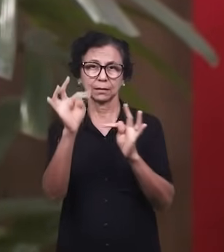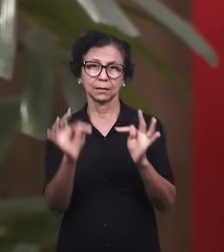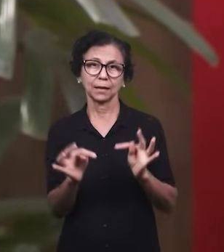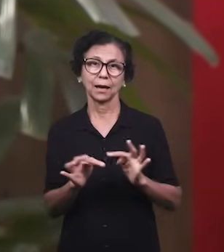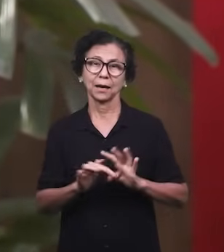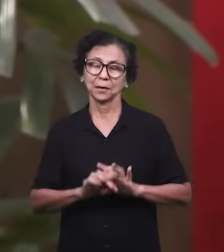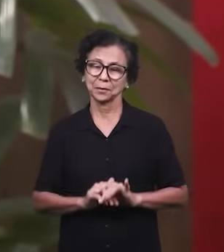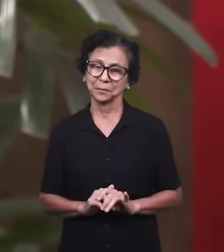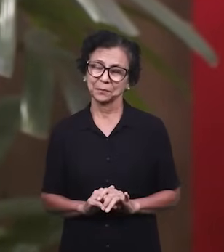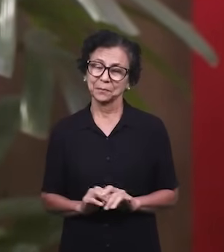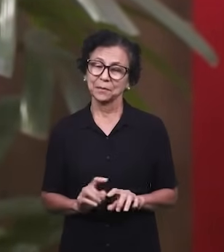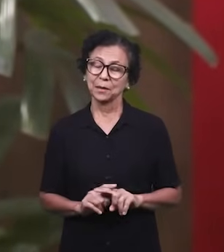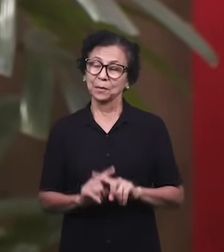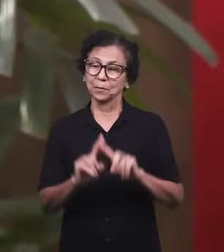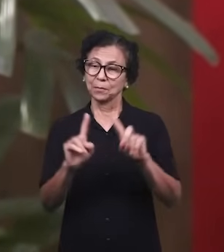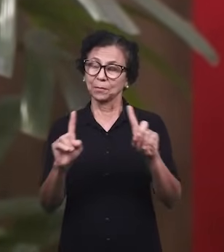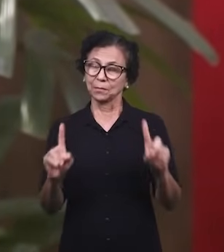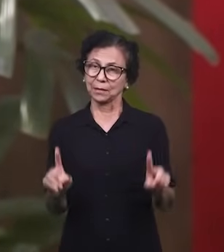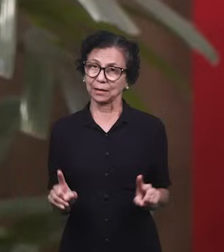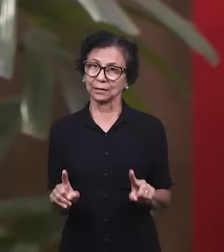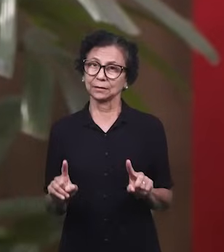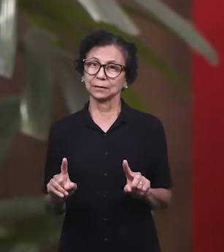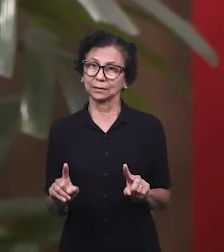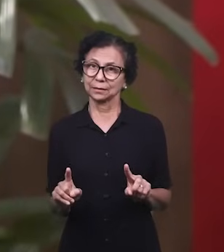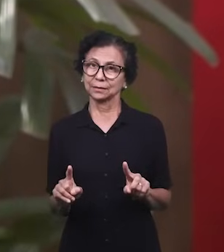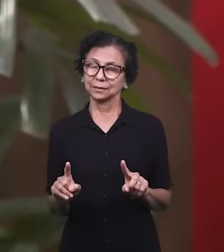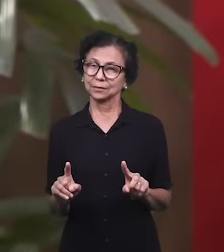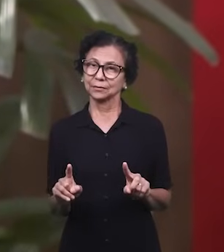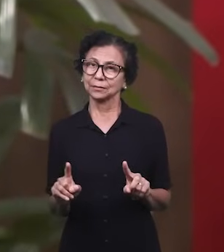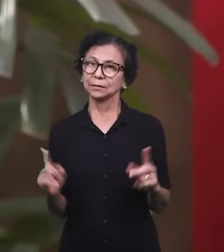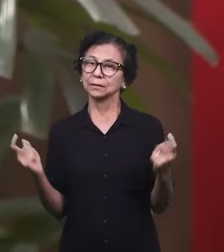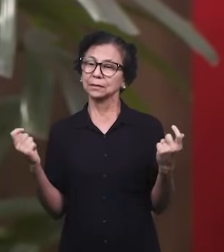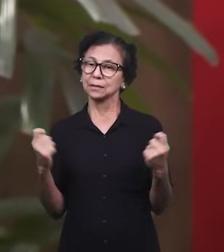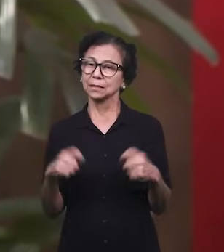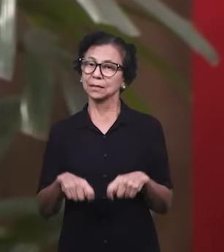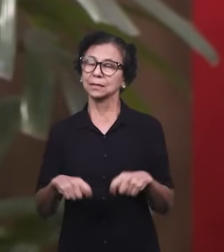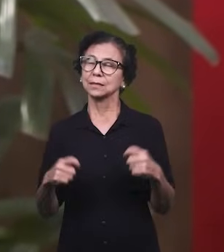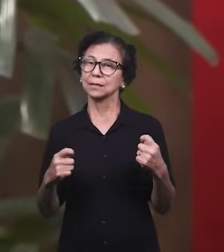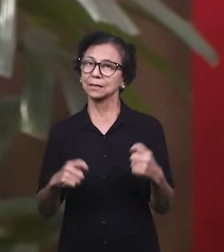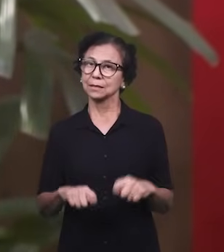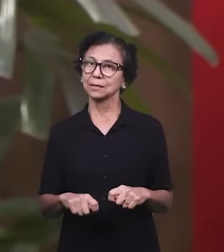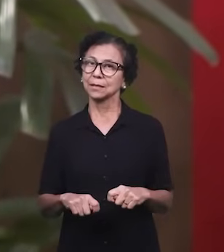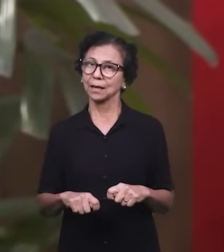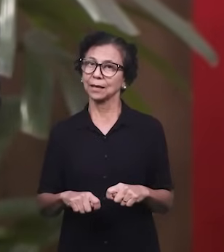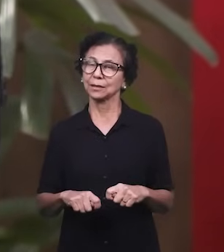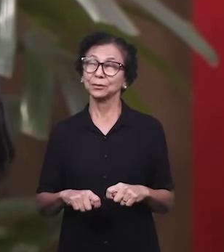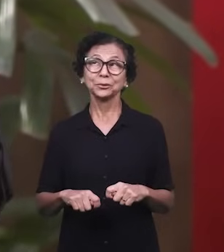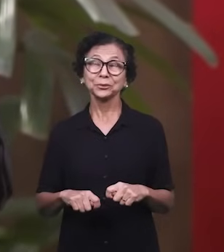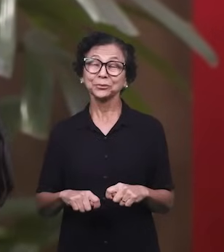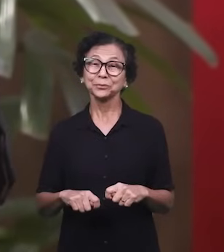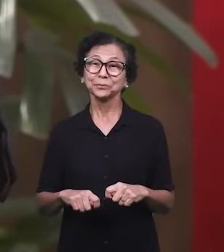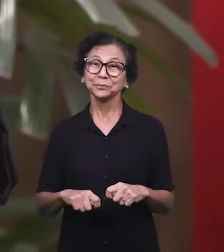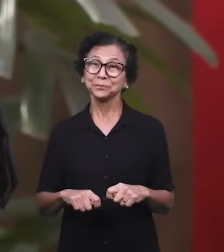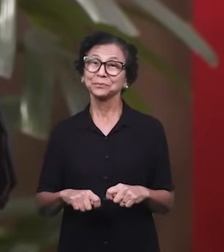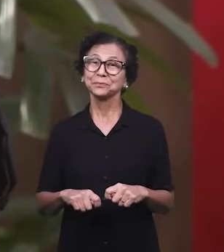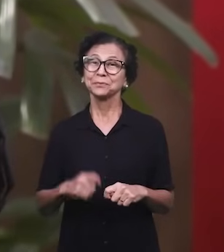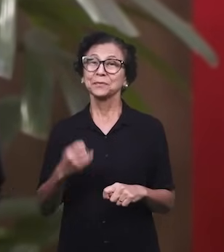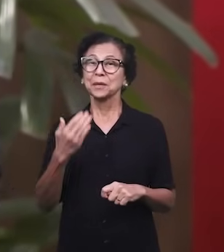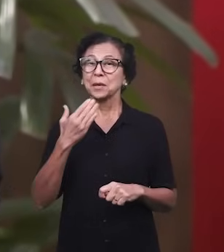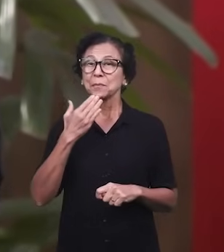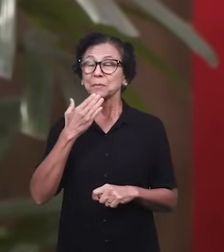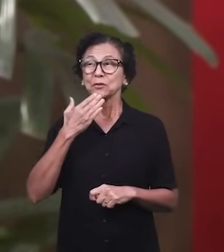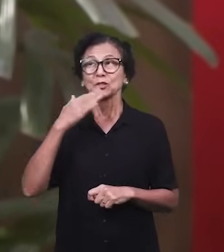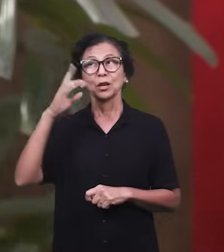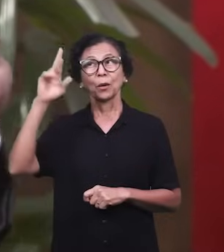não nos exime da responsabilidade de estarmos buscando a bênção do Senhor em cima daquela